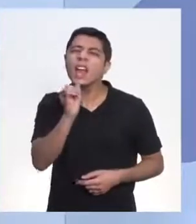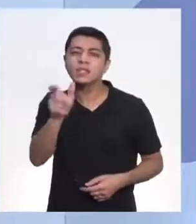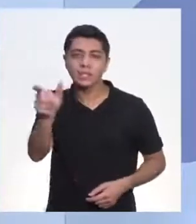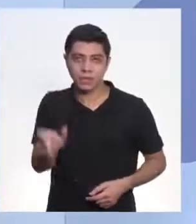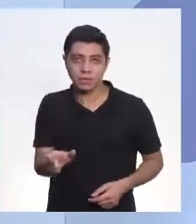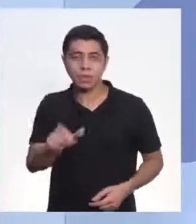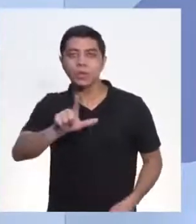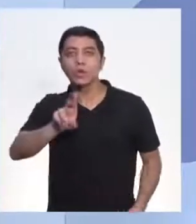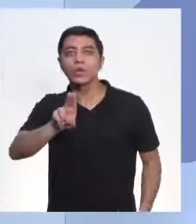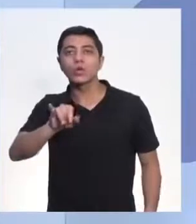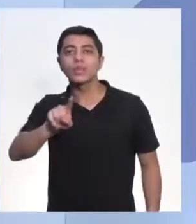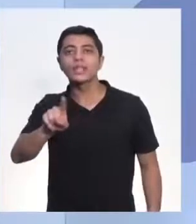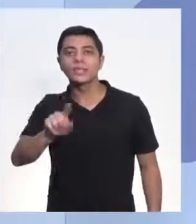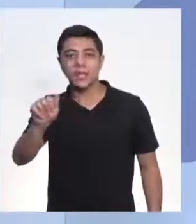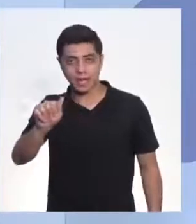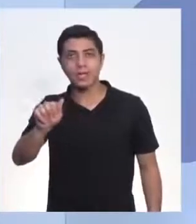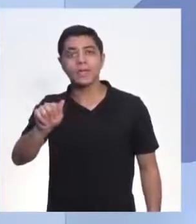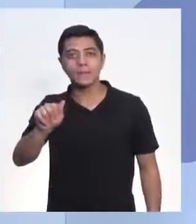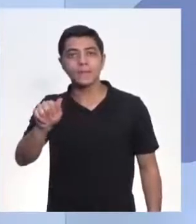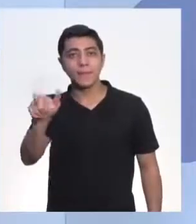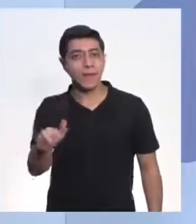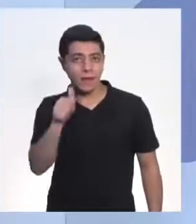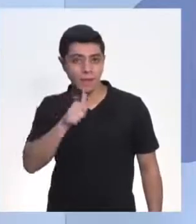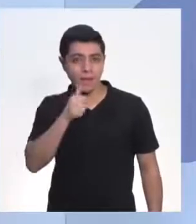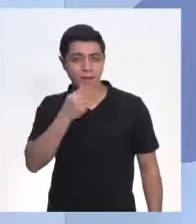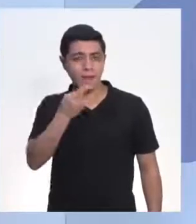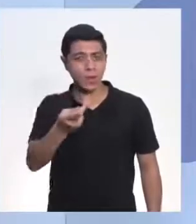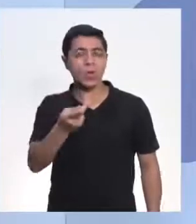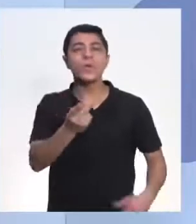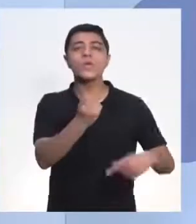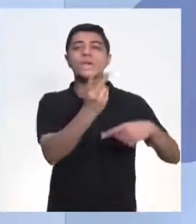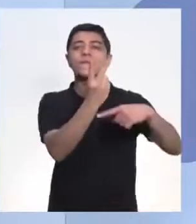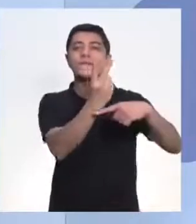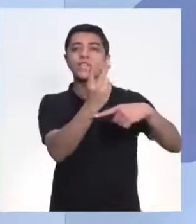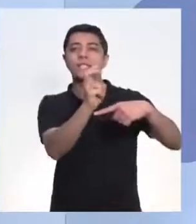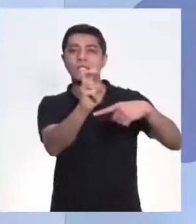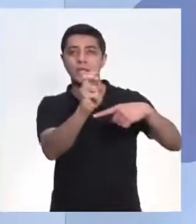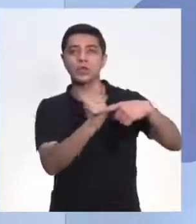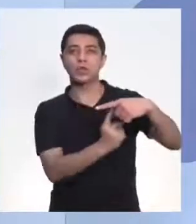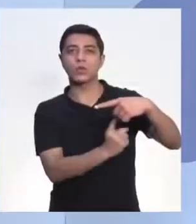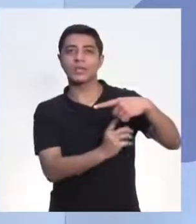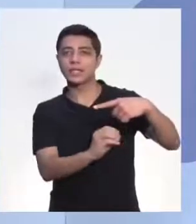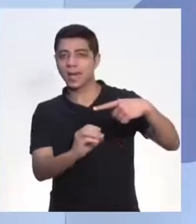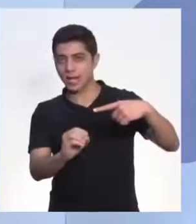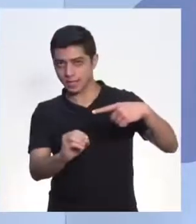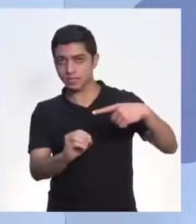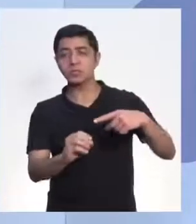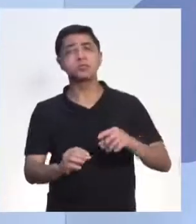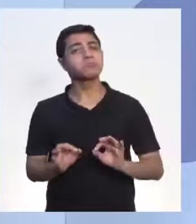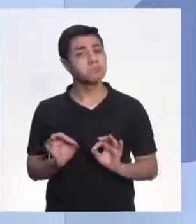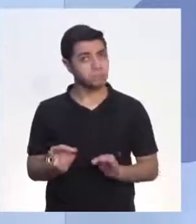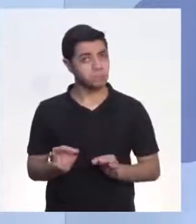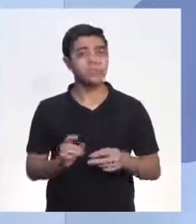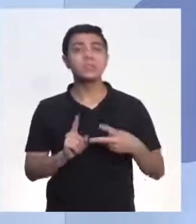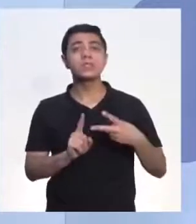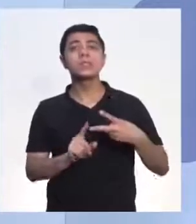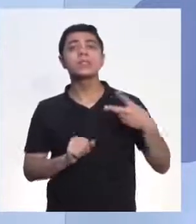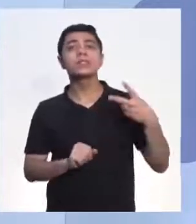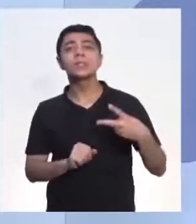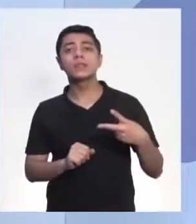a Luísa. A Luísa colocou 25 sobre 100 na primeira, ou 25 centésimos. De